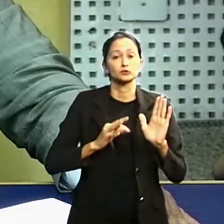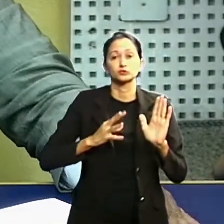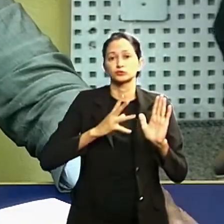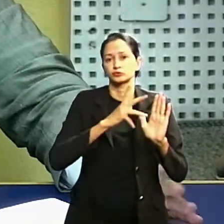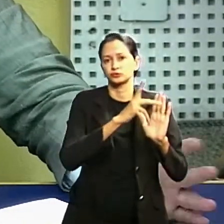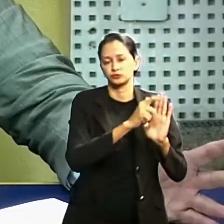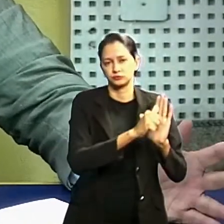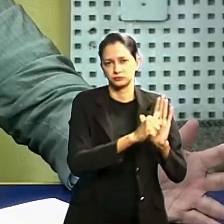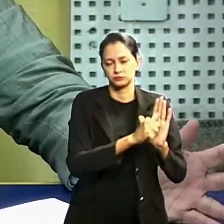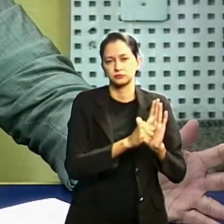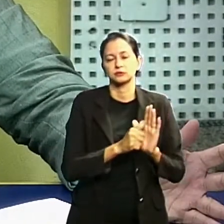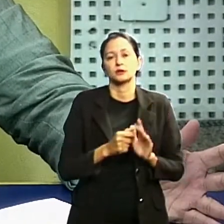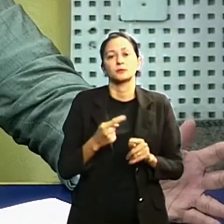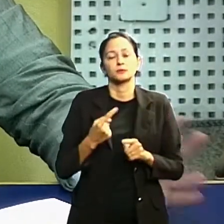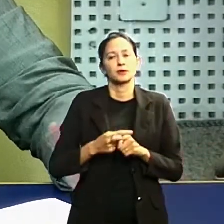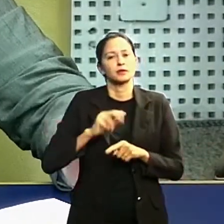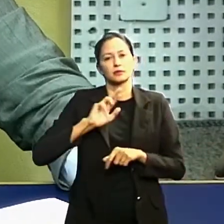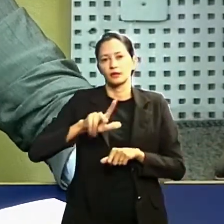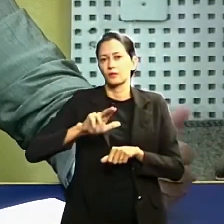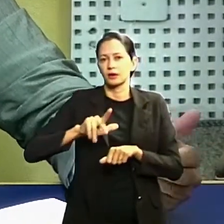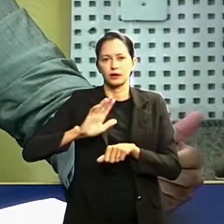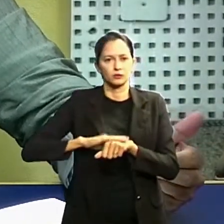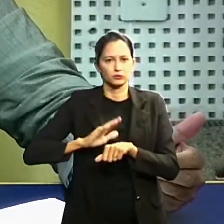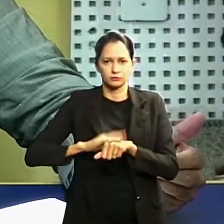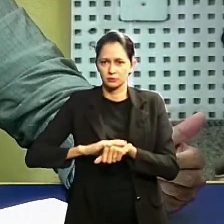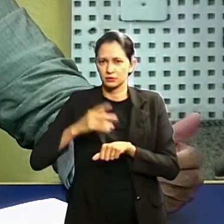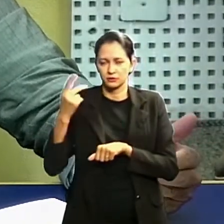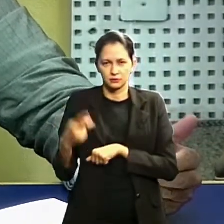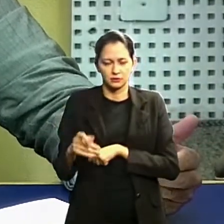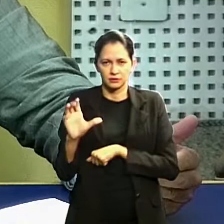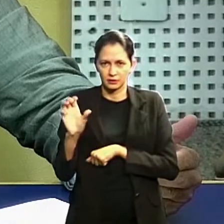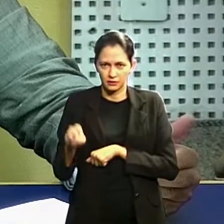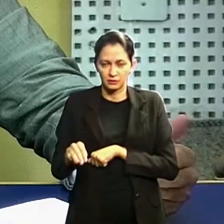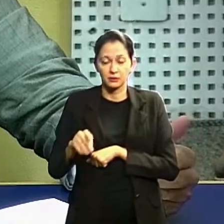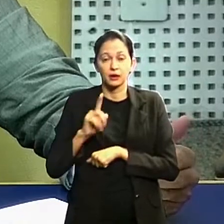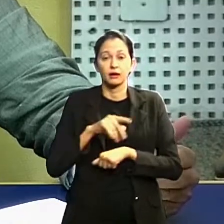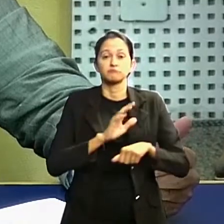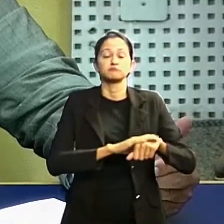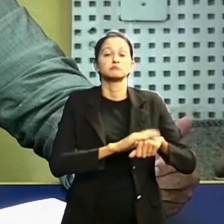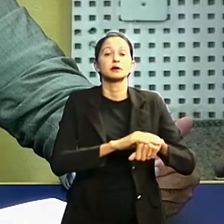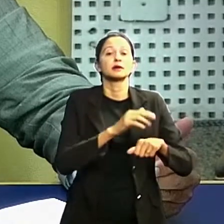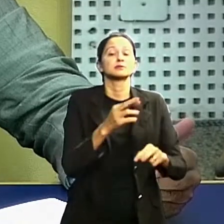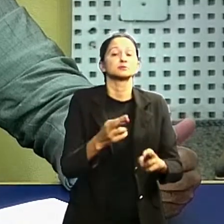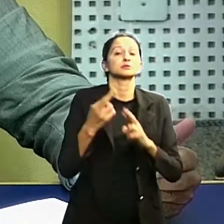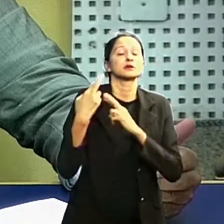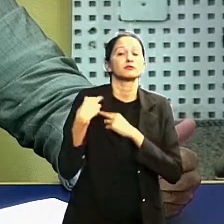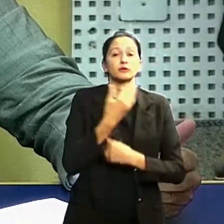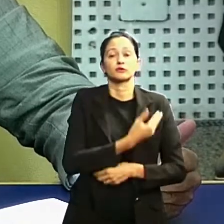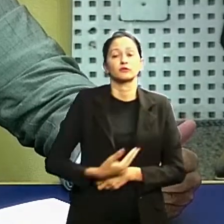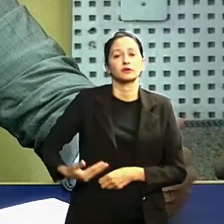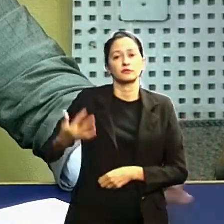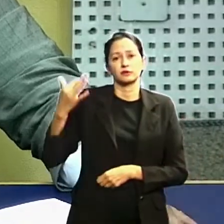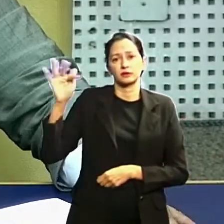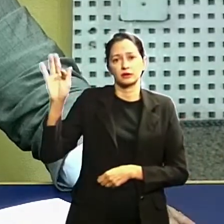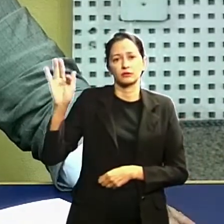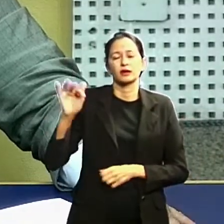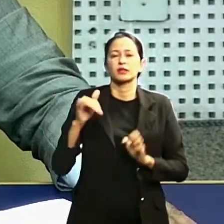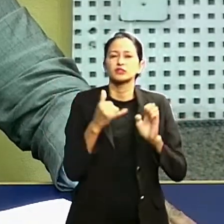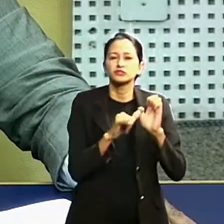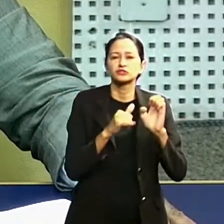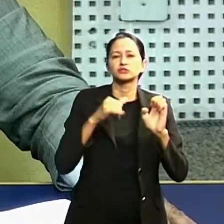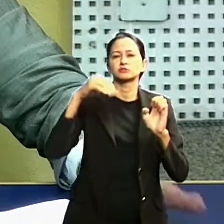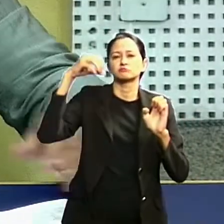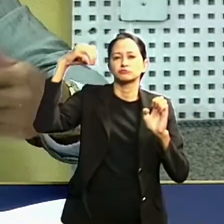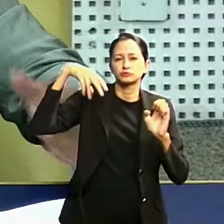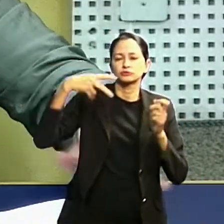integral. Invasão da competência, porque se trata de matéria da União, tratar sobre legislação sobre energia elétrica. E ainda que o